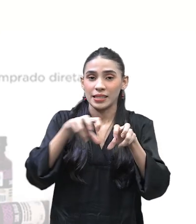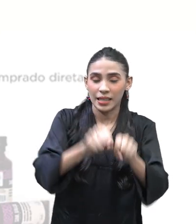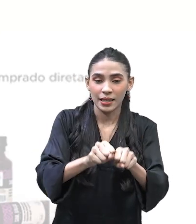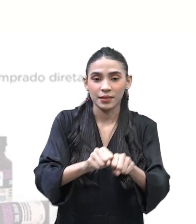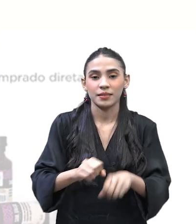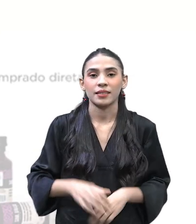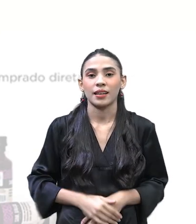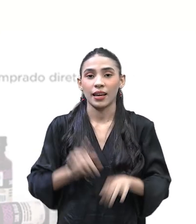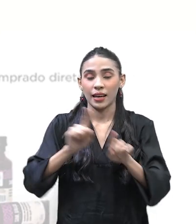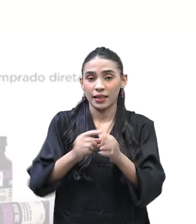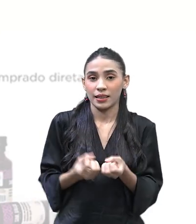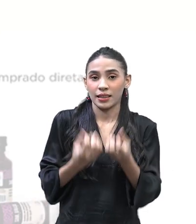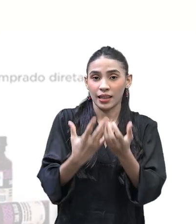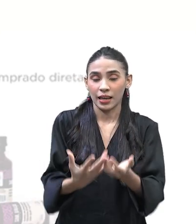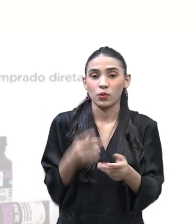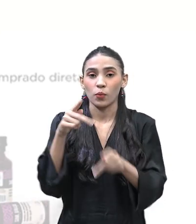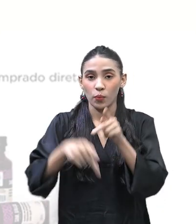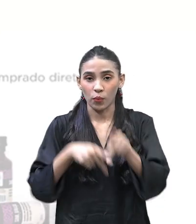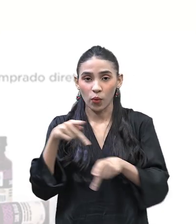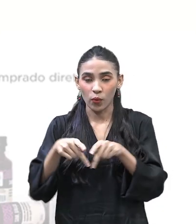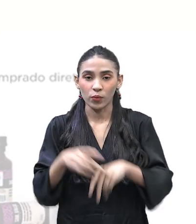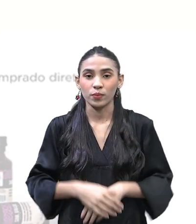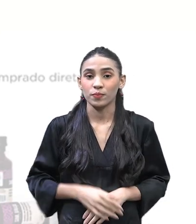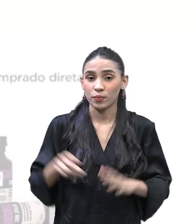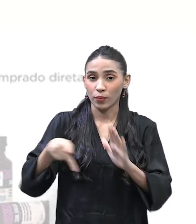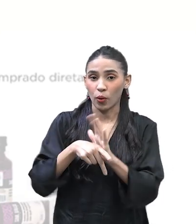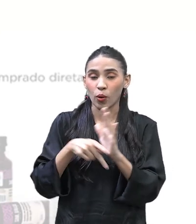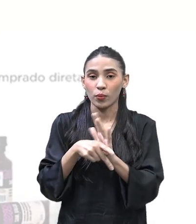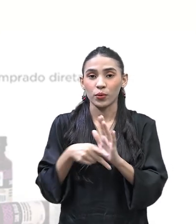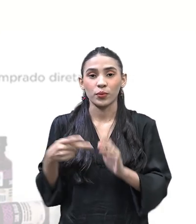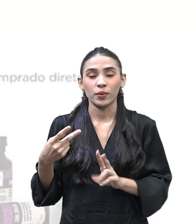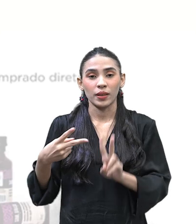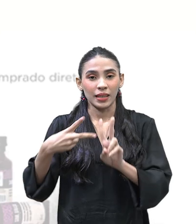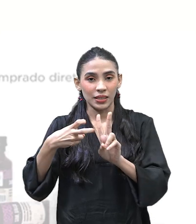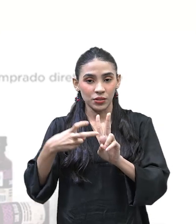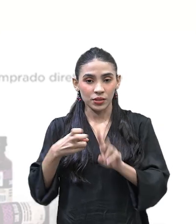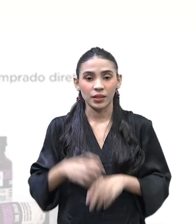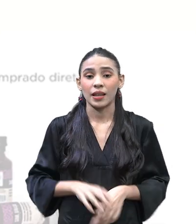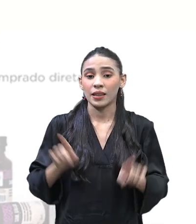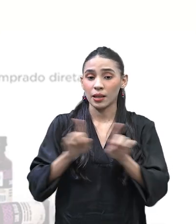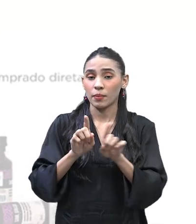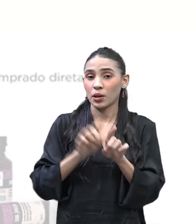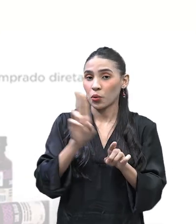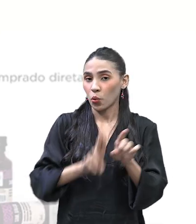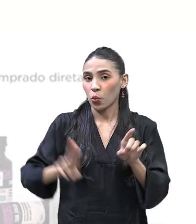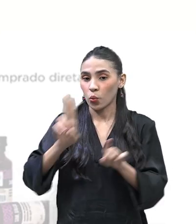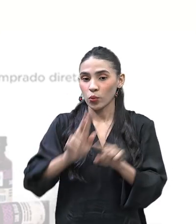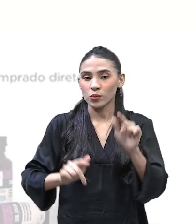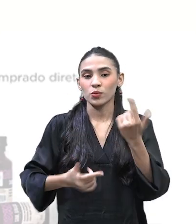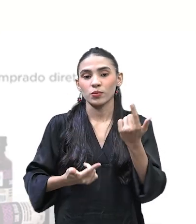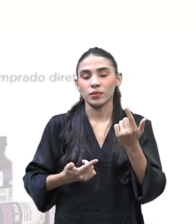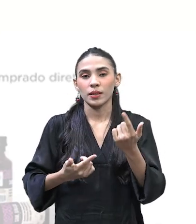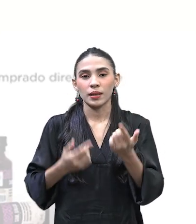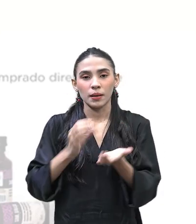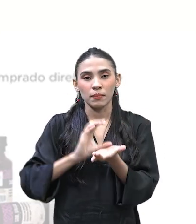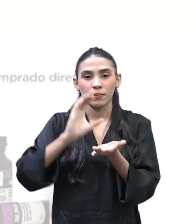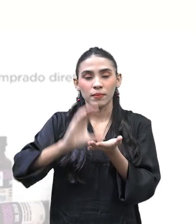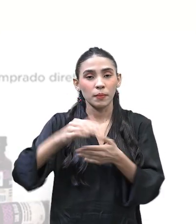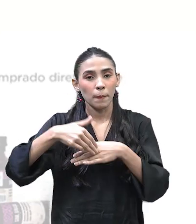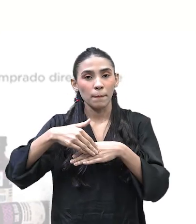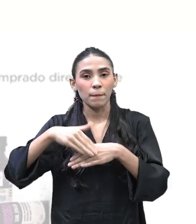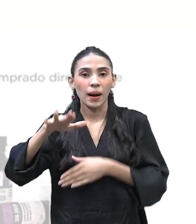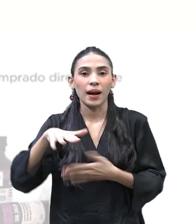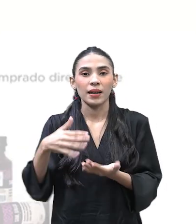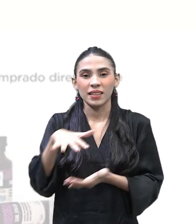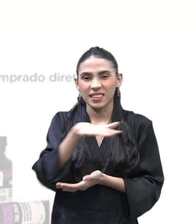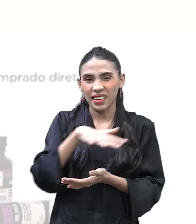é repassado para o povo, né, o povo originário. E usam esses recursos para investir ainda mais nas casas de pimentos,